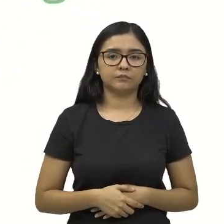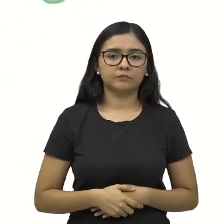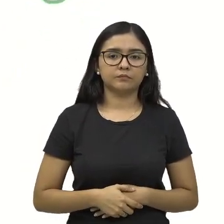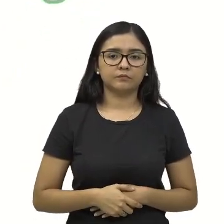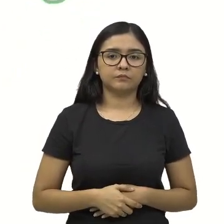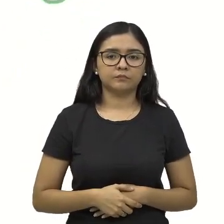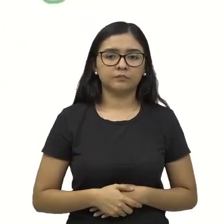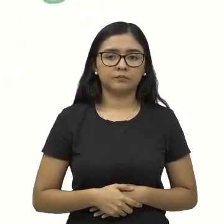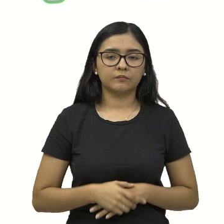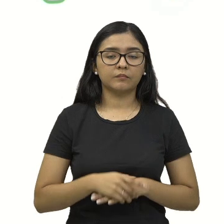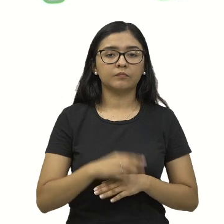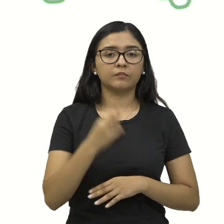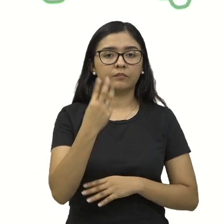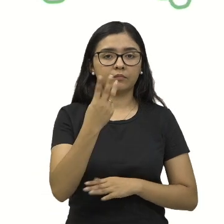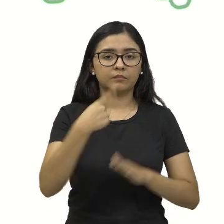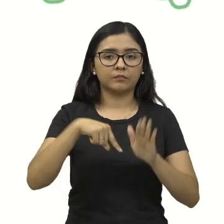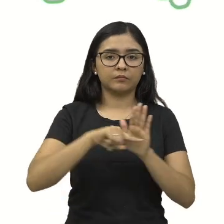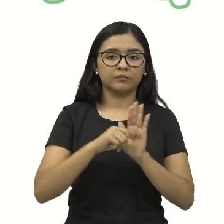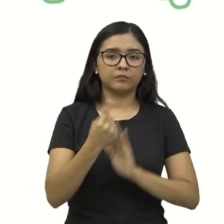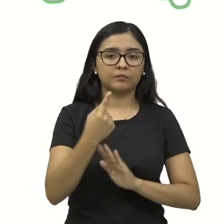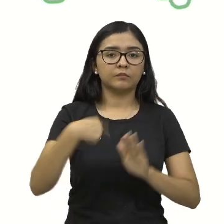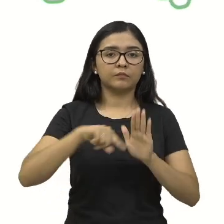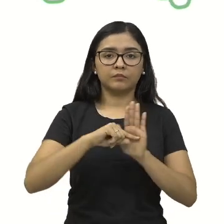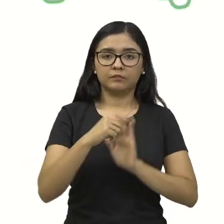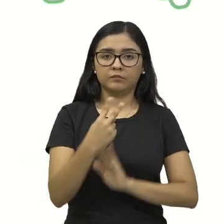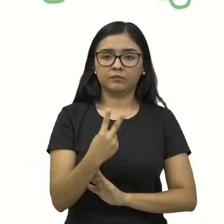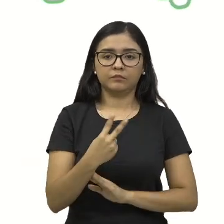3, menos 1 e menos 2.